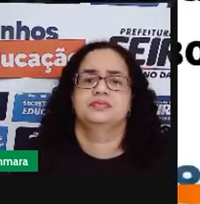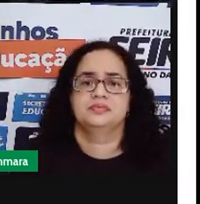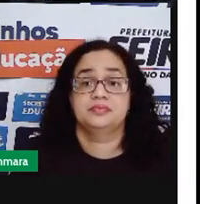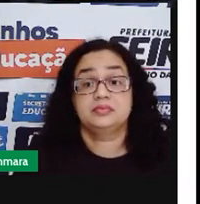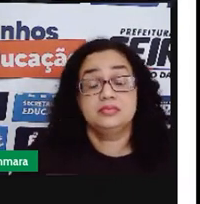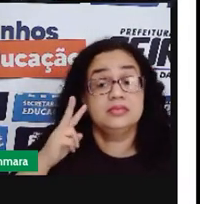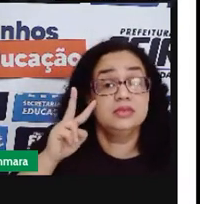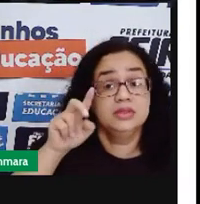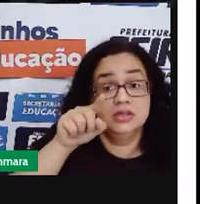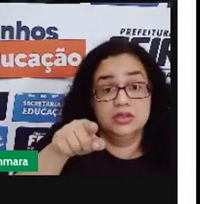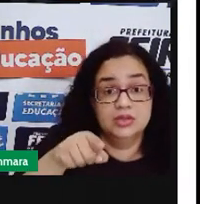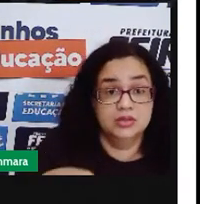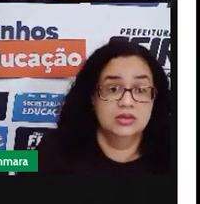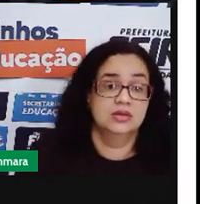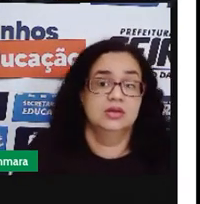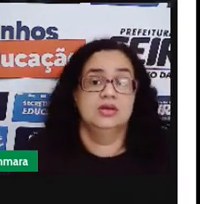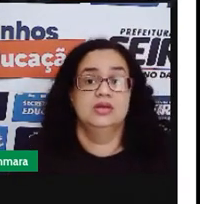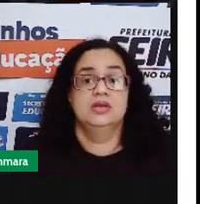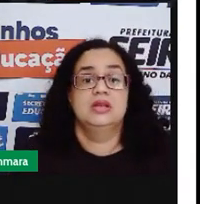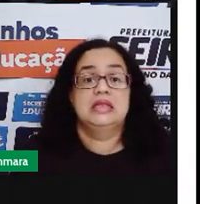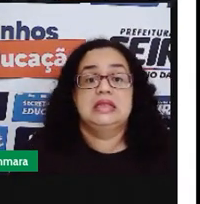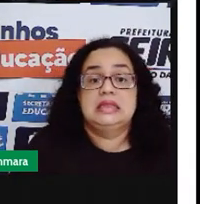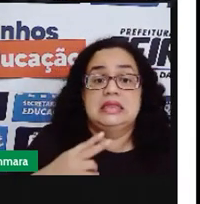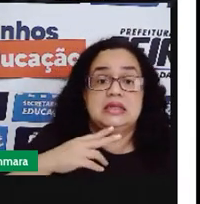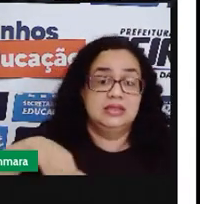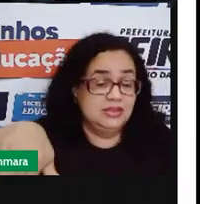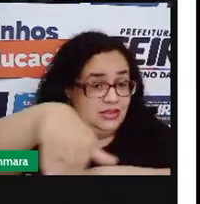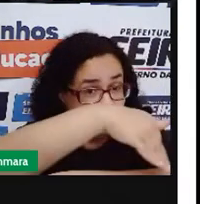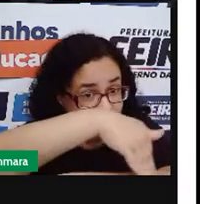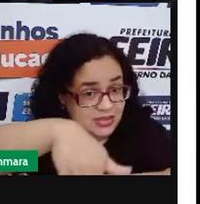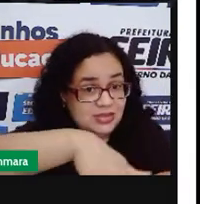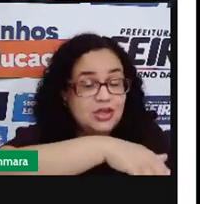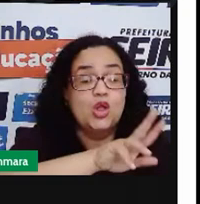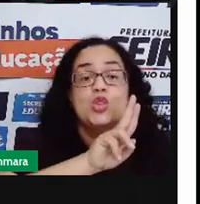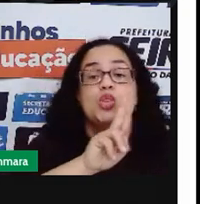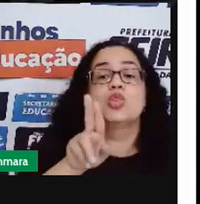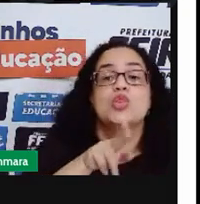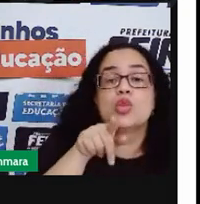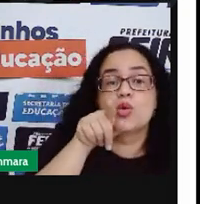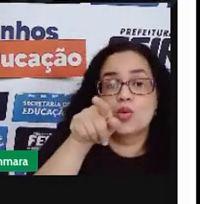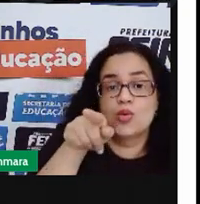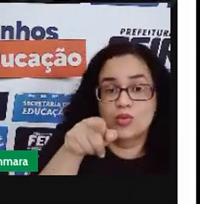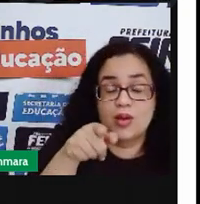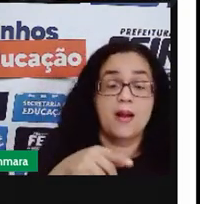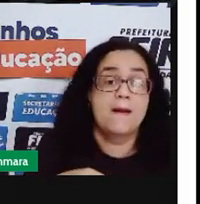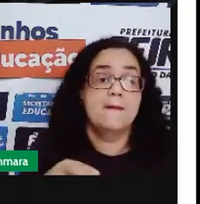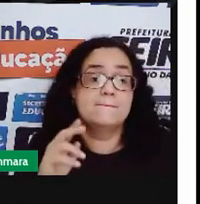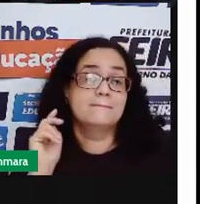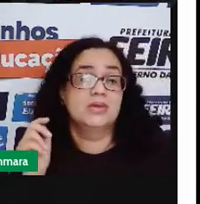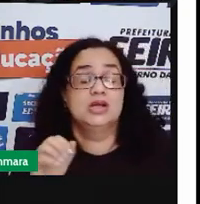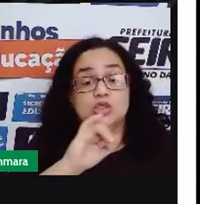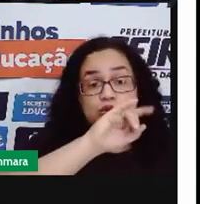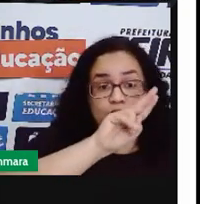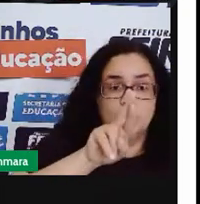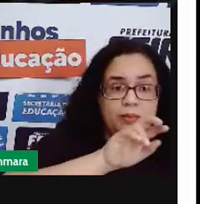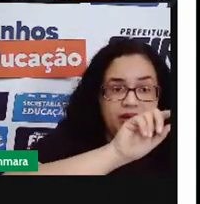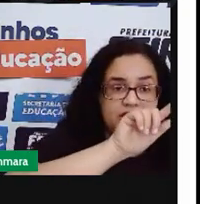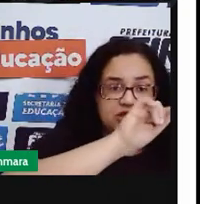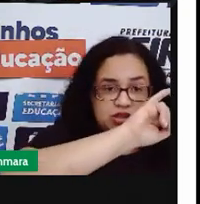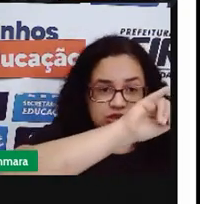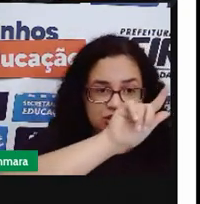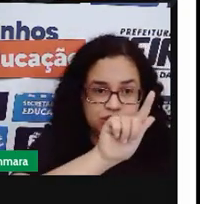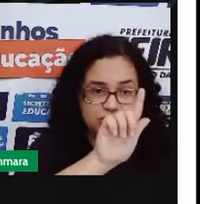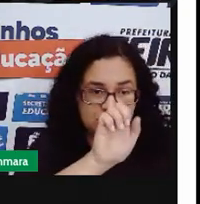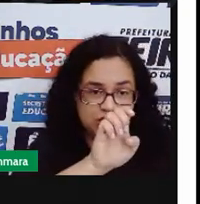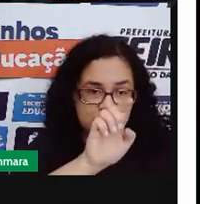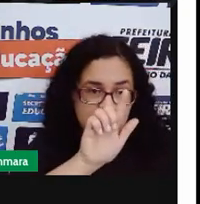E esse aqui, nós temos uma avenida na nossa cidade com o nome desse presidente, o presidente Getúlio